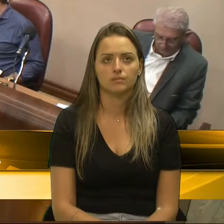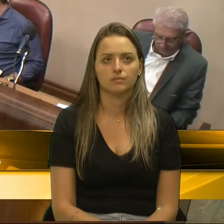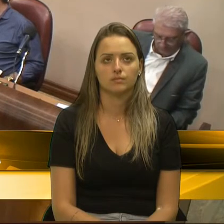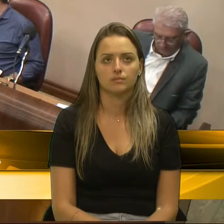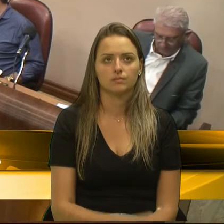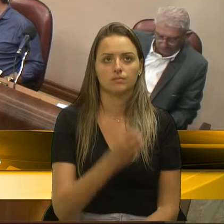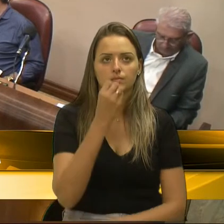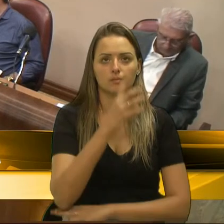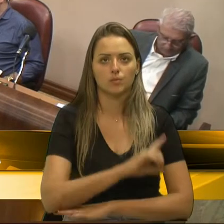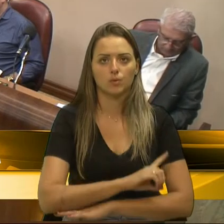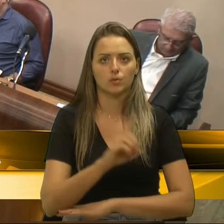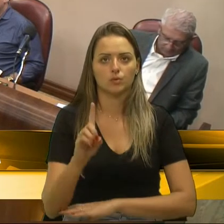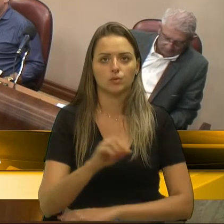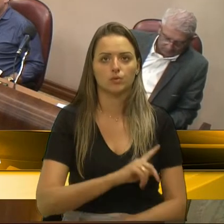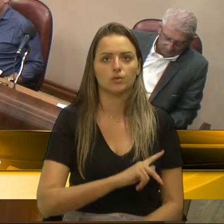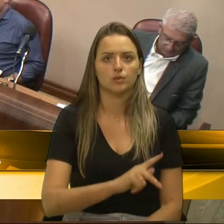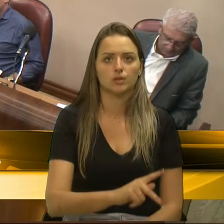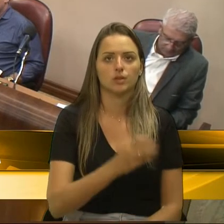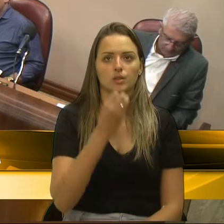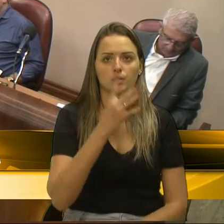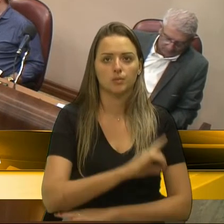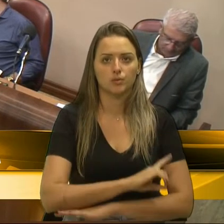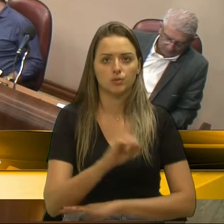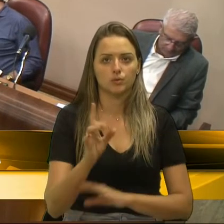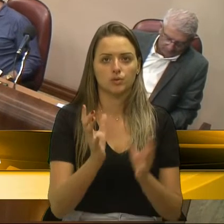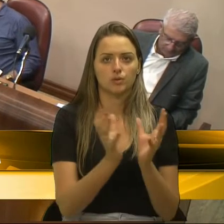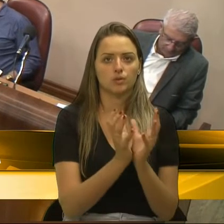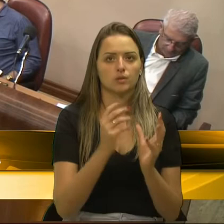Bom dia, presidente. Bom dia, colegas